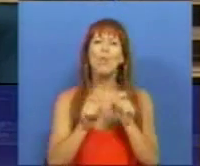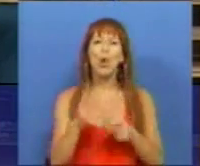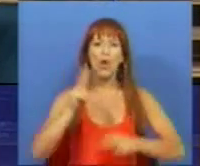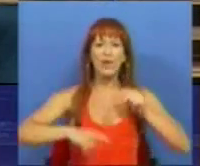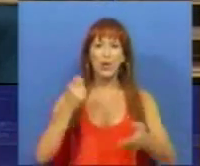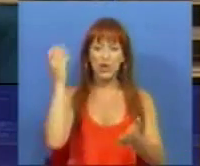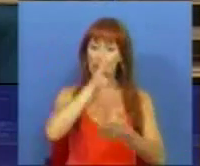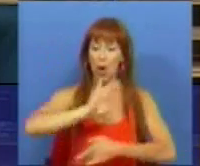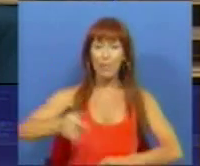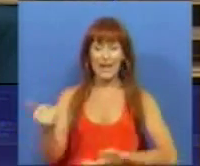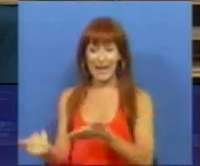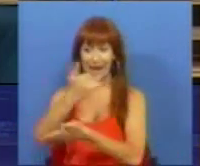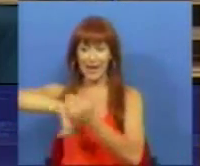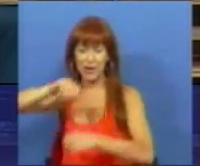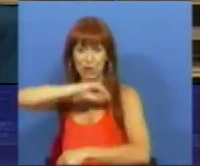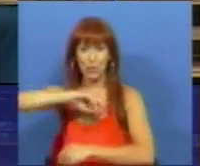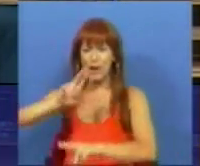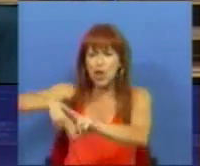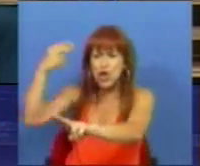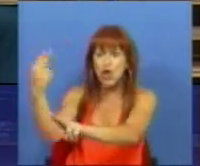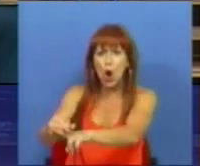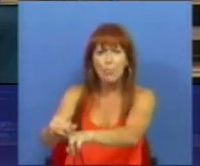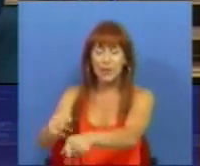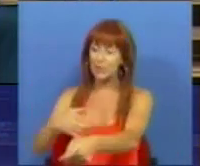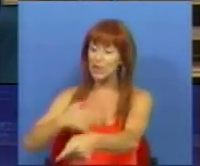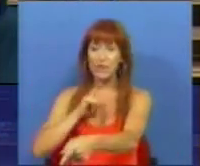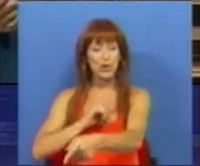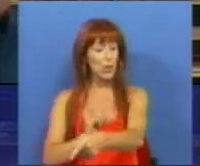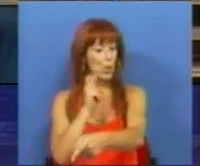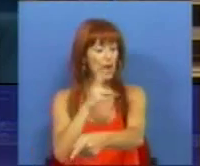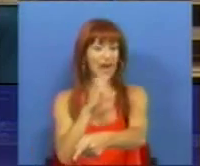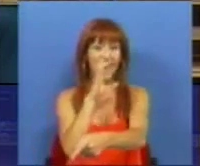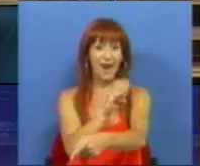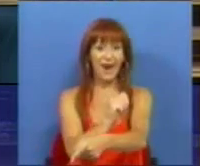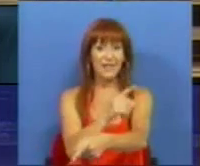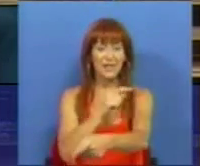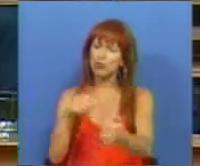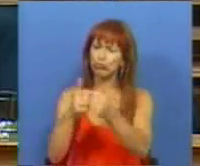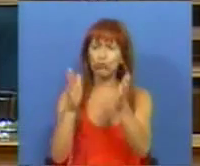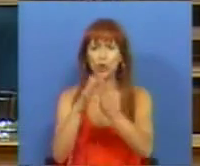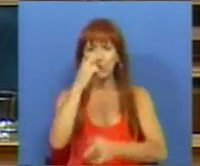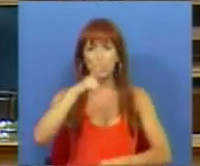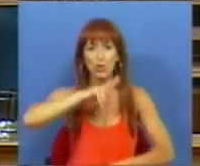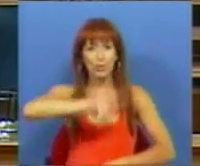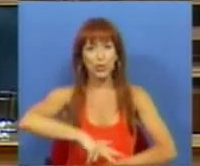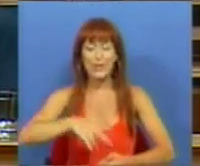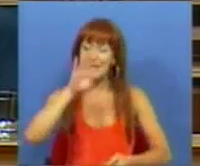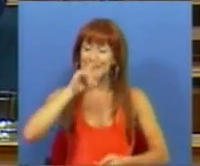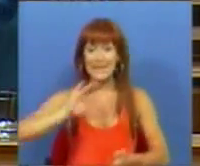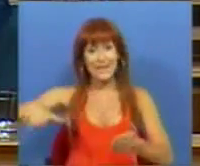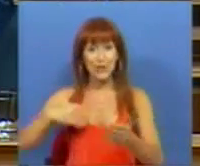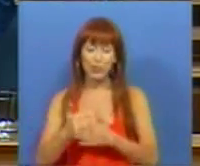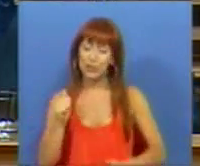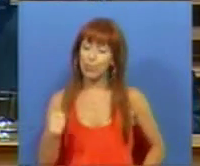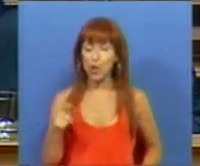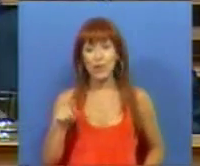aplicada, a receita era o dobro do que significa o aumento do IRS para todos os portugueses. Se as propostas